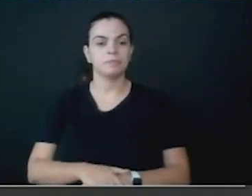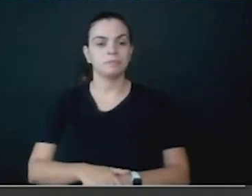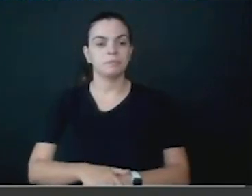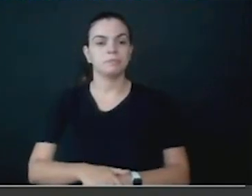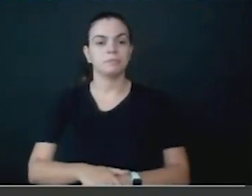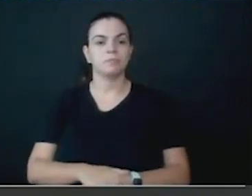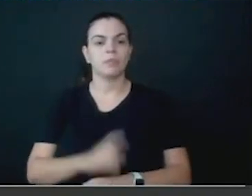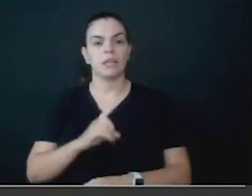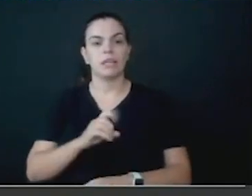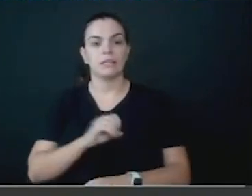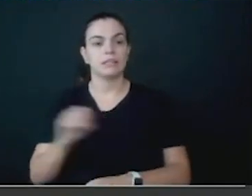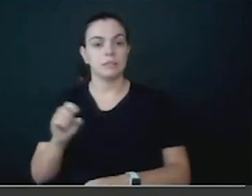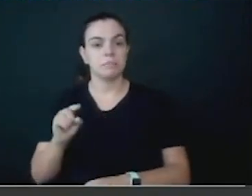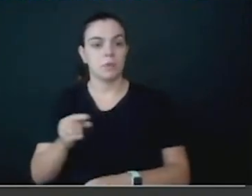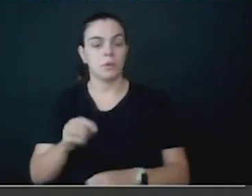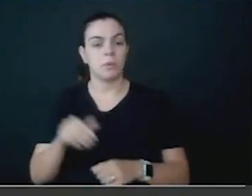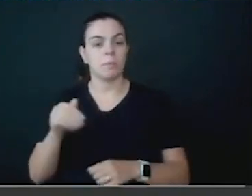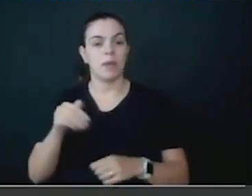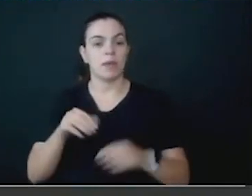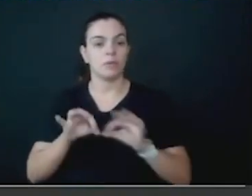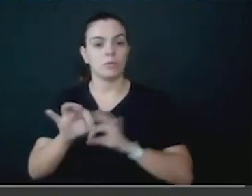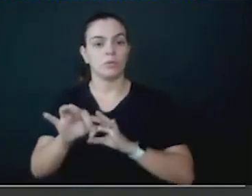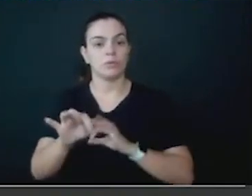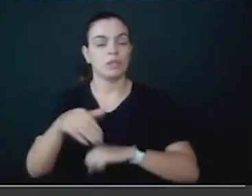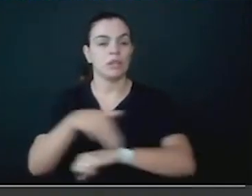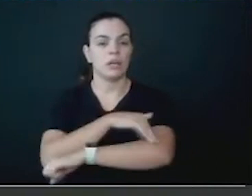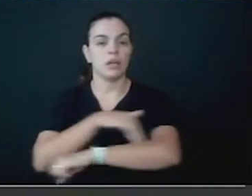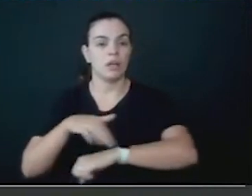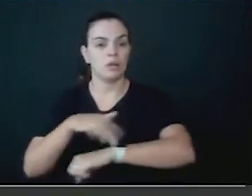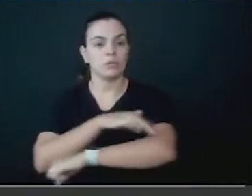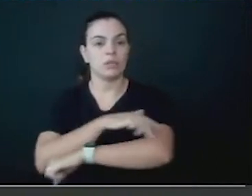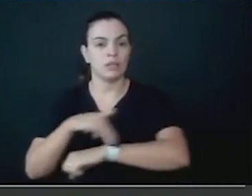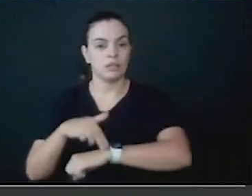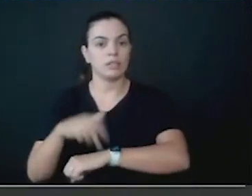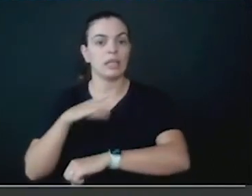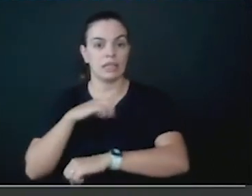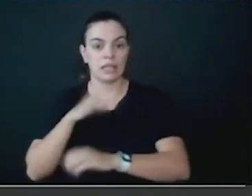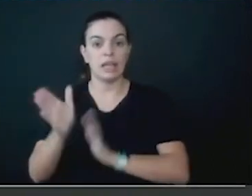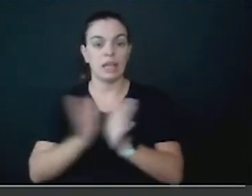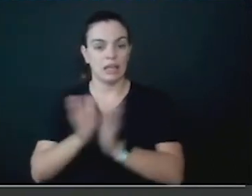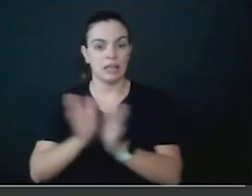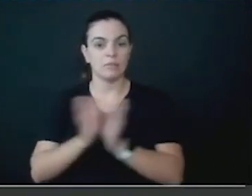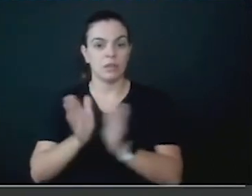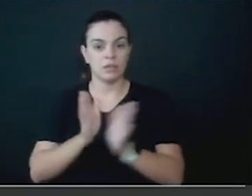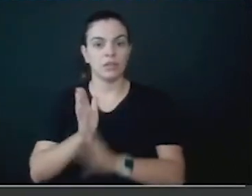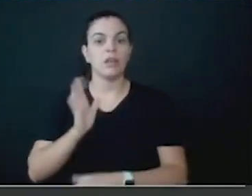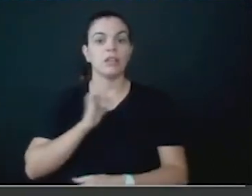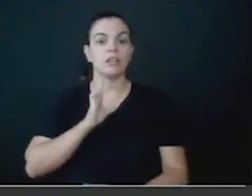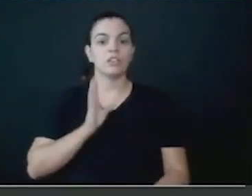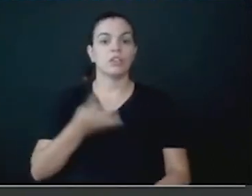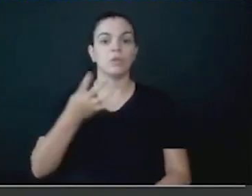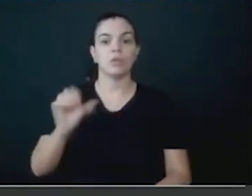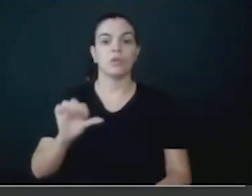de calçadas acessíveis, nós temos 49 mil. Apesar da gente já ter bem mais projeto implantado, estamos ali perto